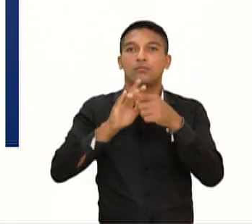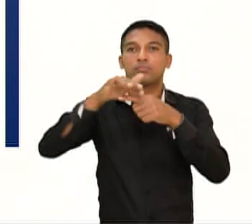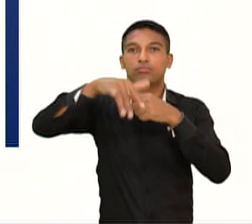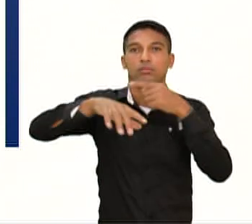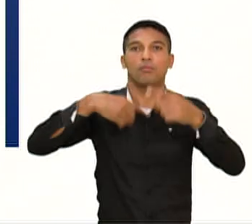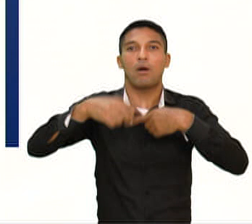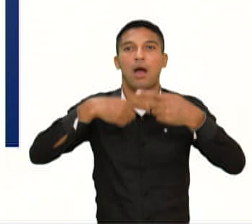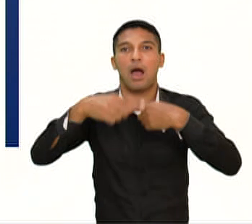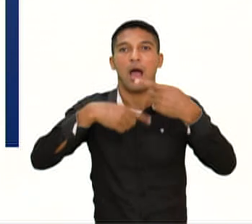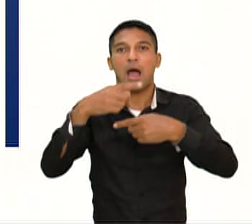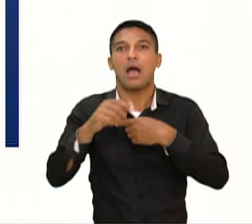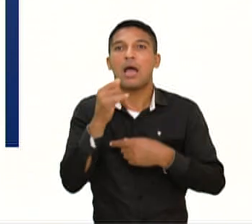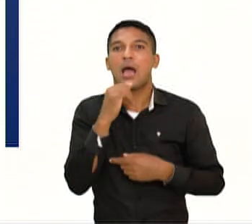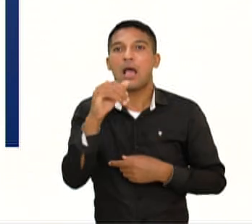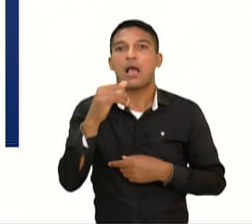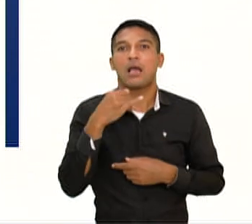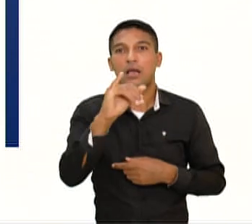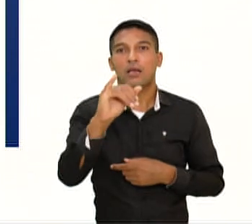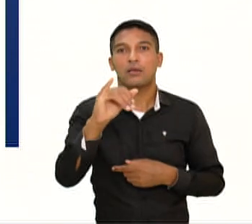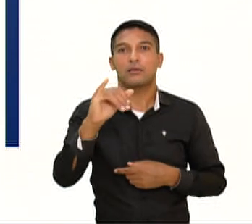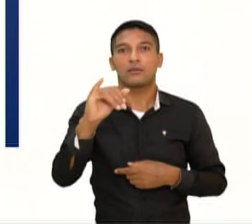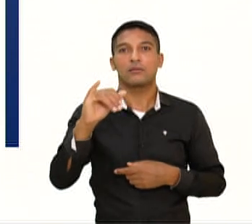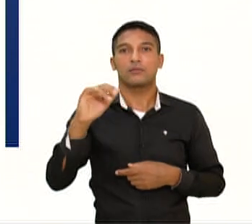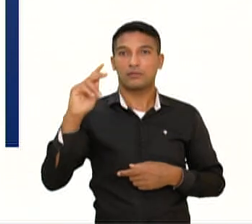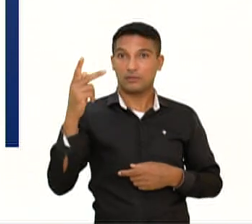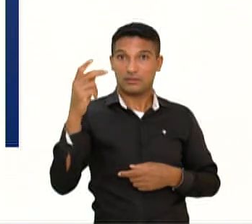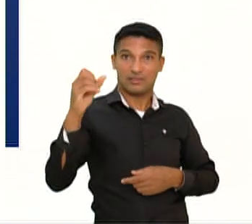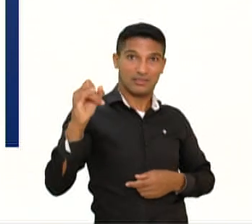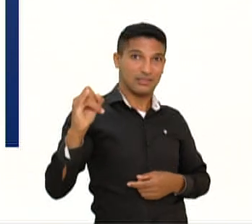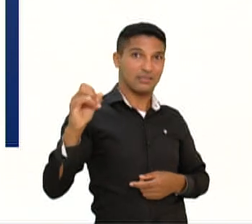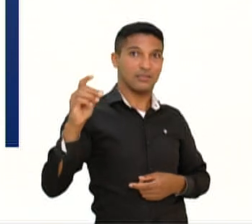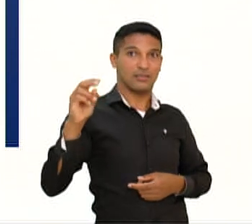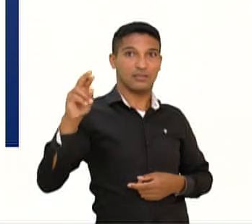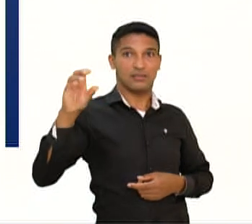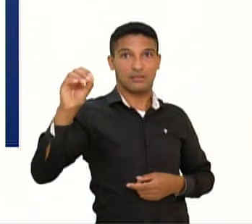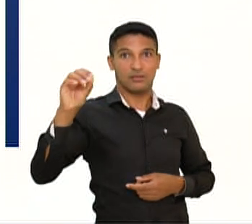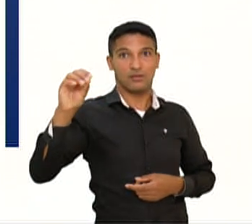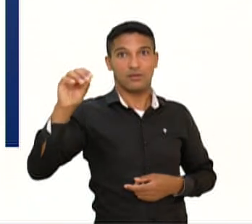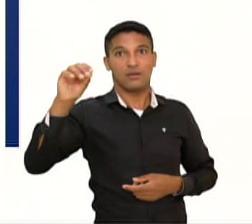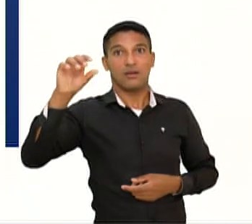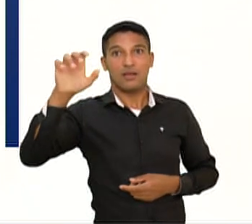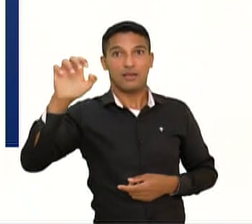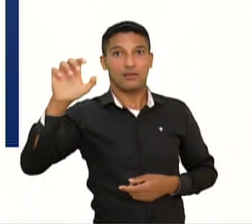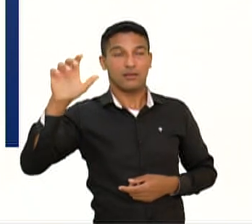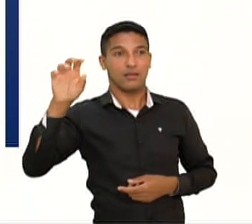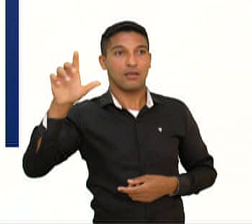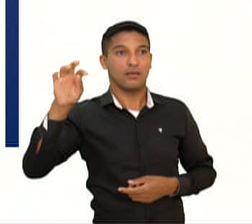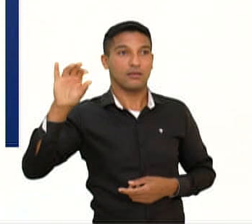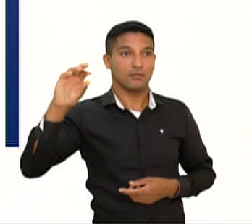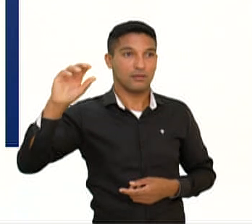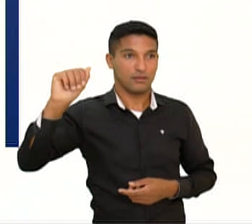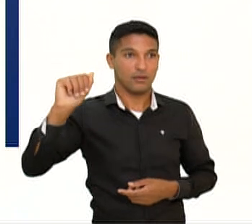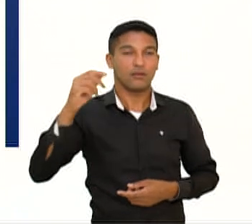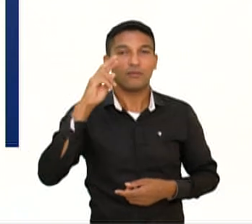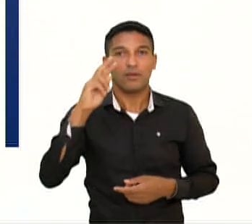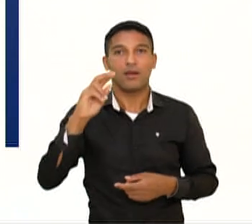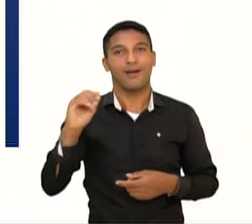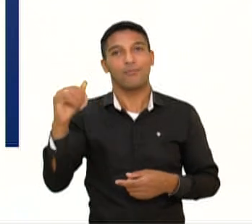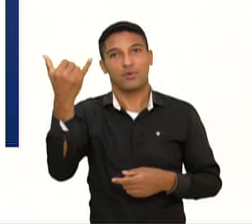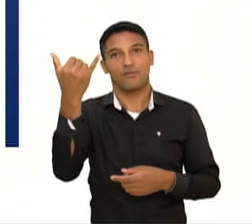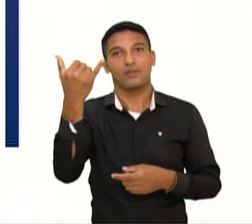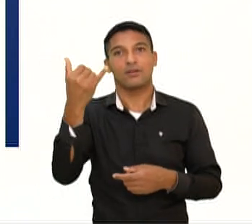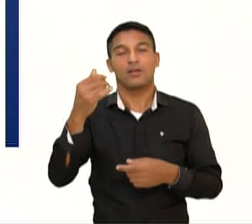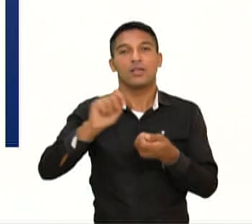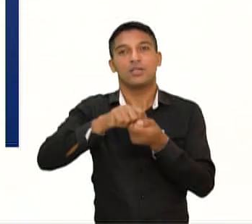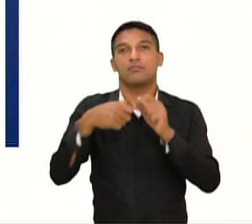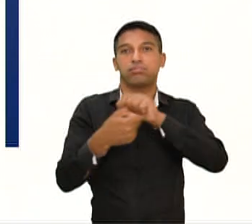planaltos, os rios predominantemente são de planaltos, tem velocidade e volume. E veja como é aproveitado. Só o Rio Iguaçu aqui,